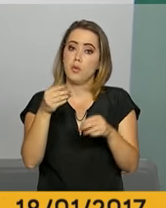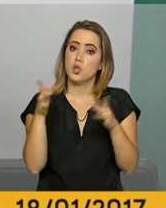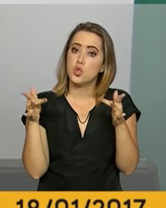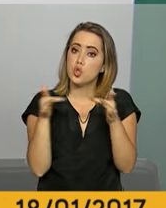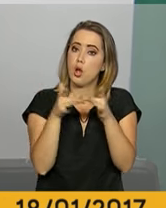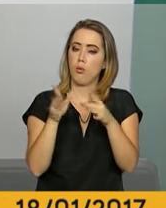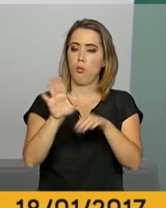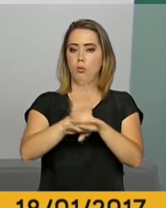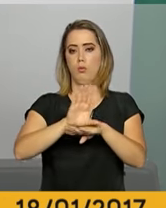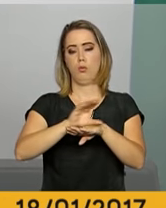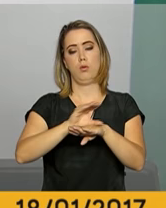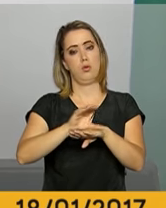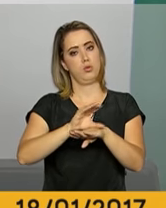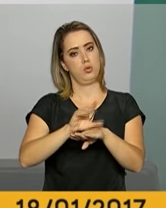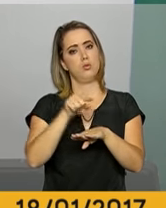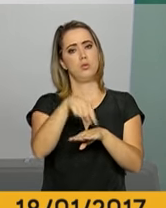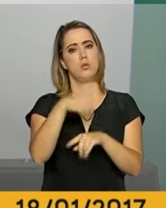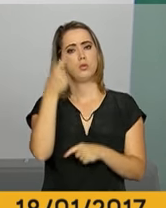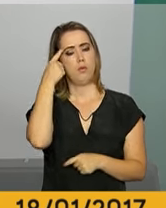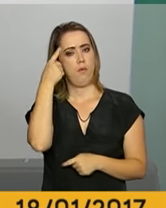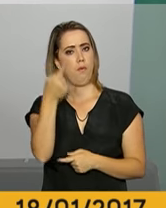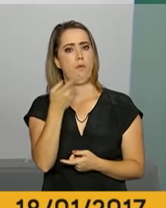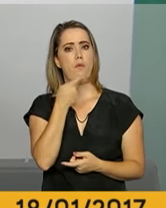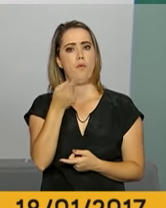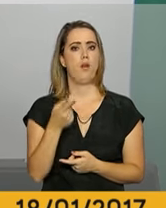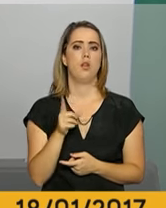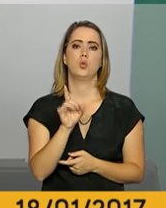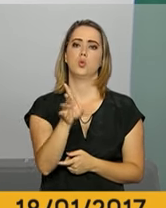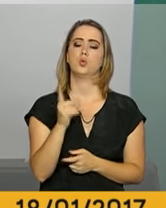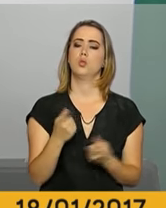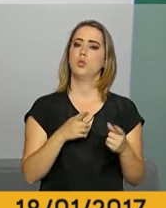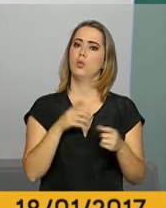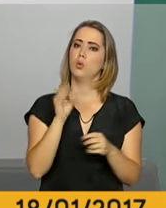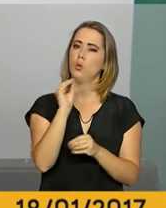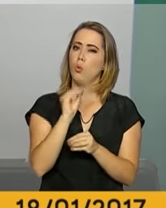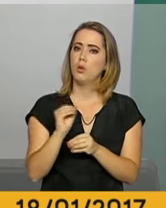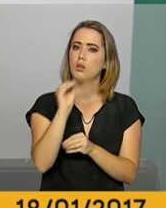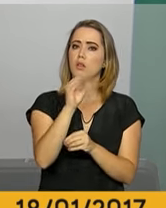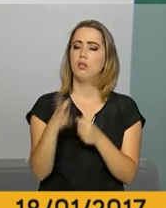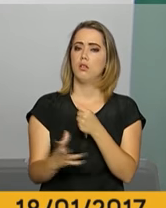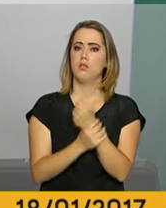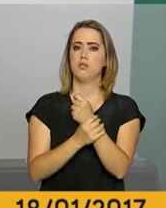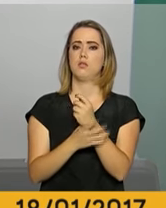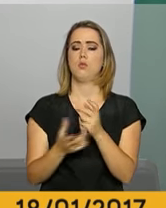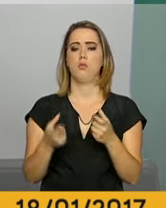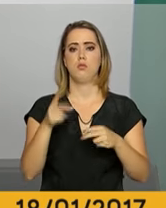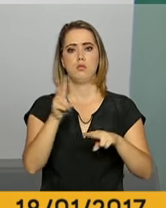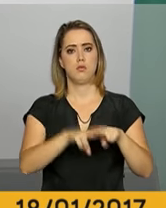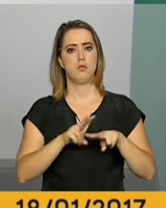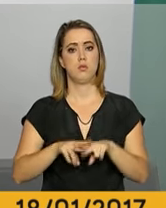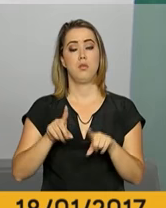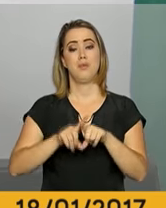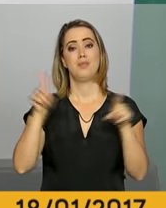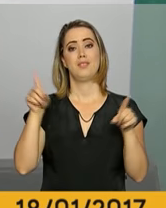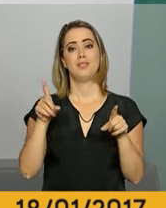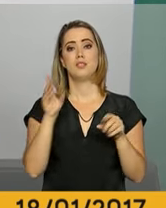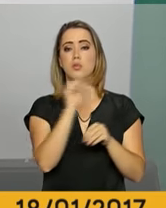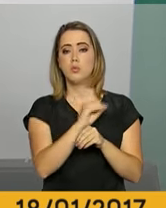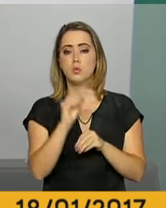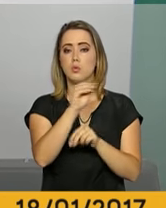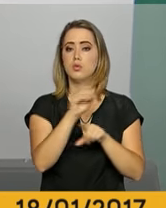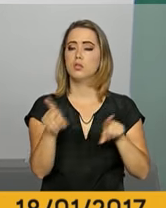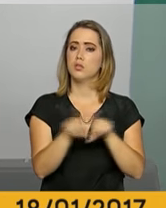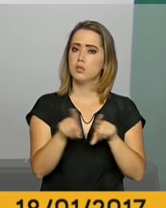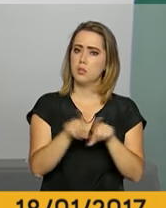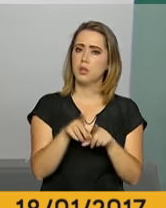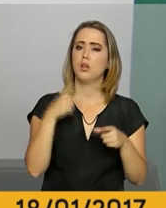essas medidas, digo eu, nós não estamos tratando apenas da questão da segurança pública e da segurança penitenciária, mas estamos tratando, sim, de